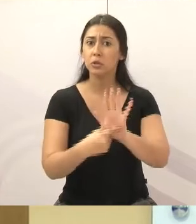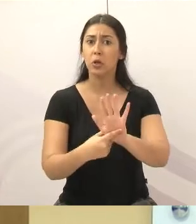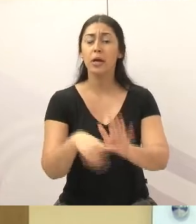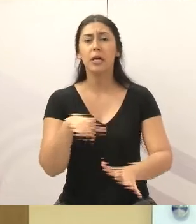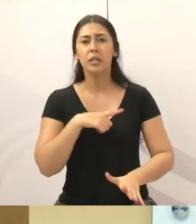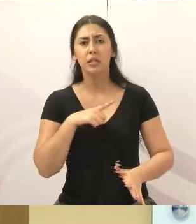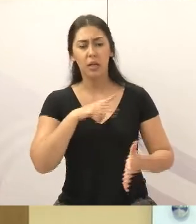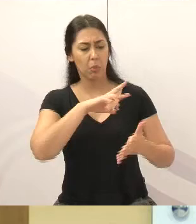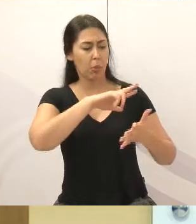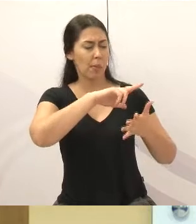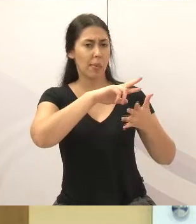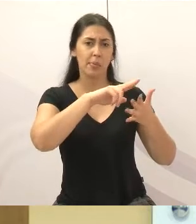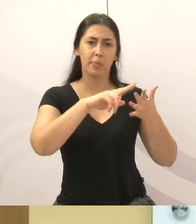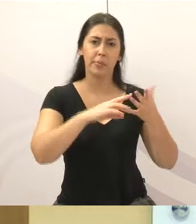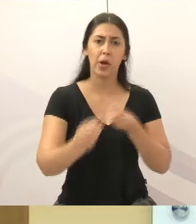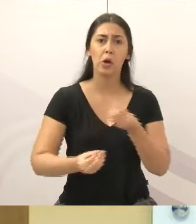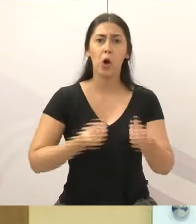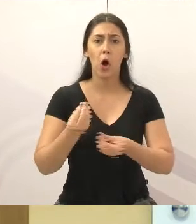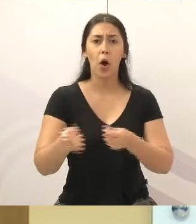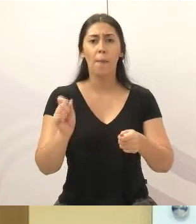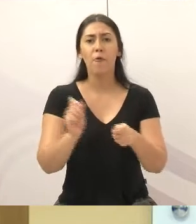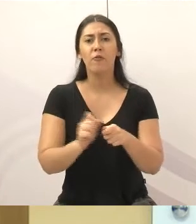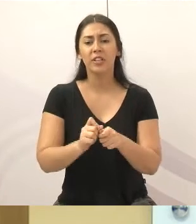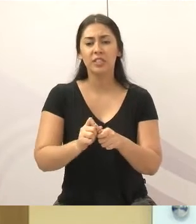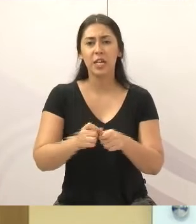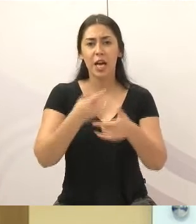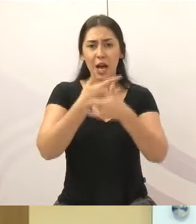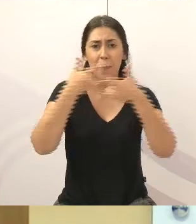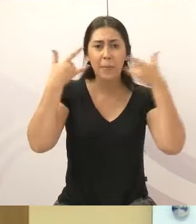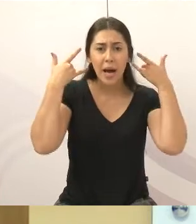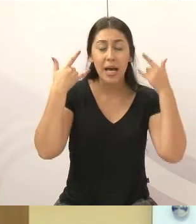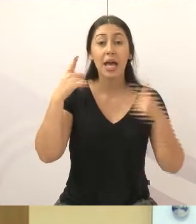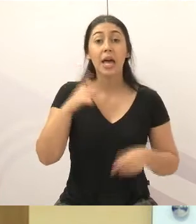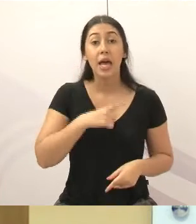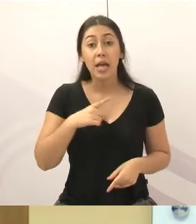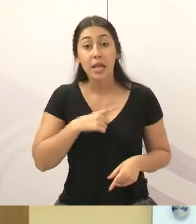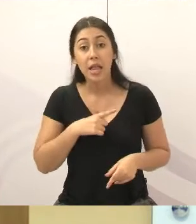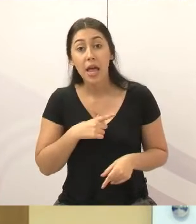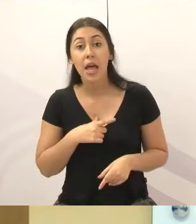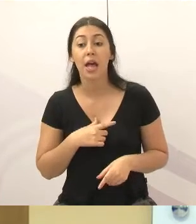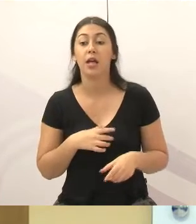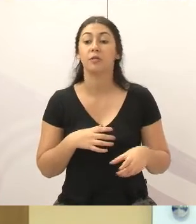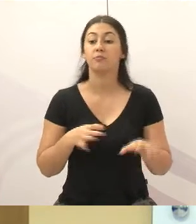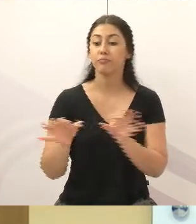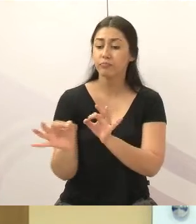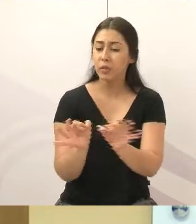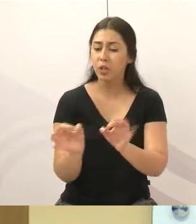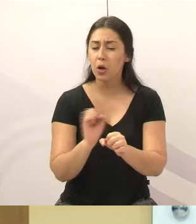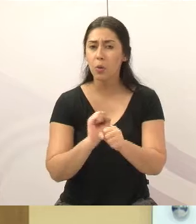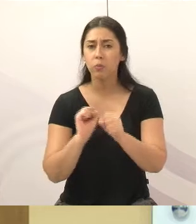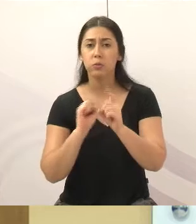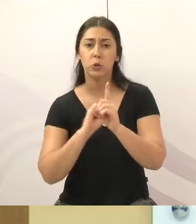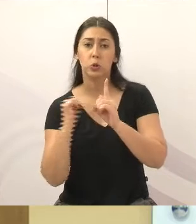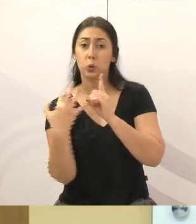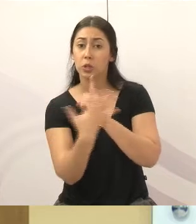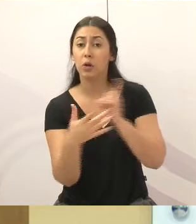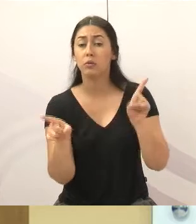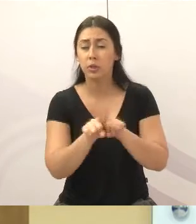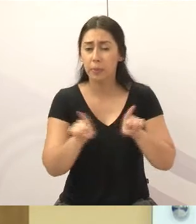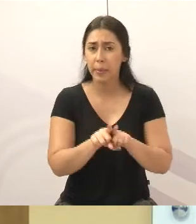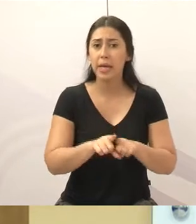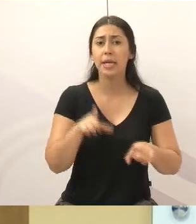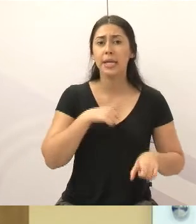gente ver da aquisição dessa máscara. Tem projetos sociais com doações dessas máscaras. A sociedade civil, nesta pandemia, tem se